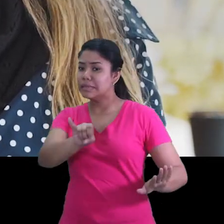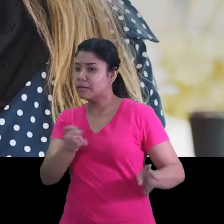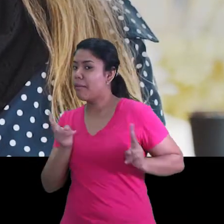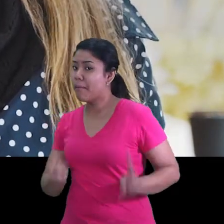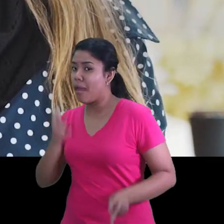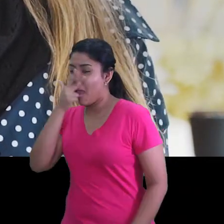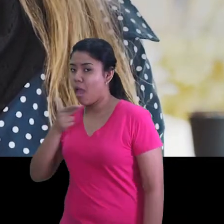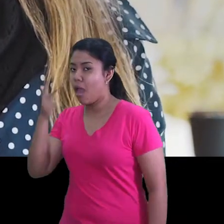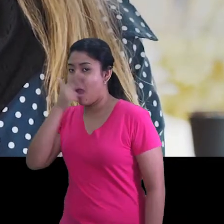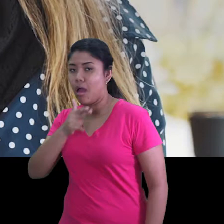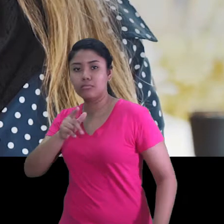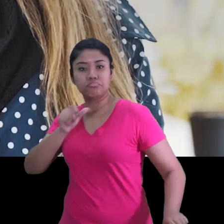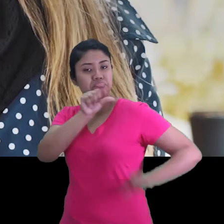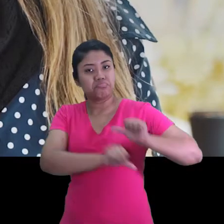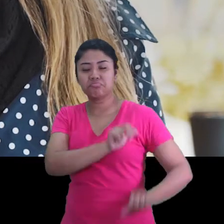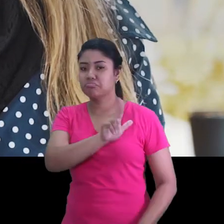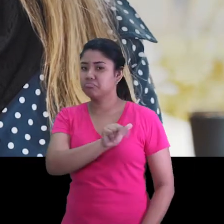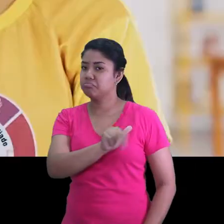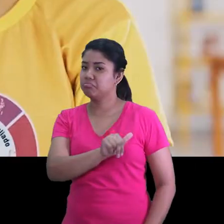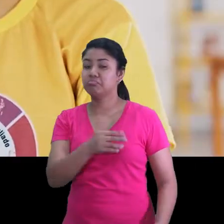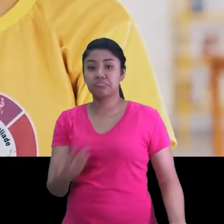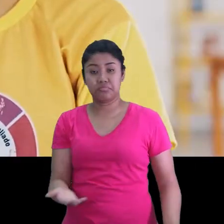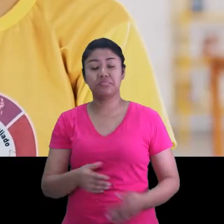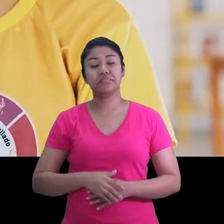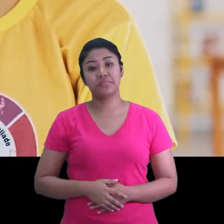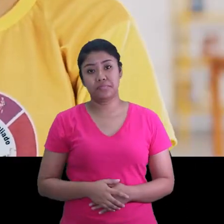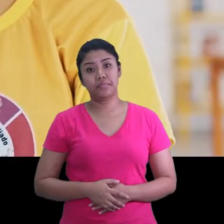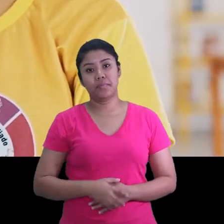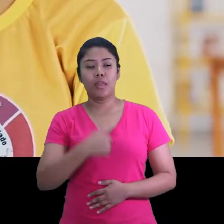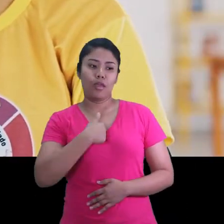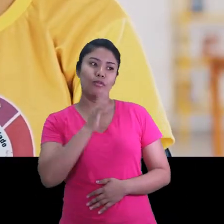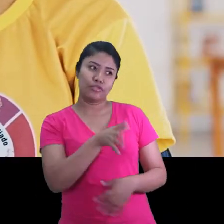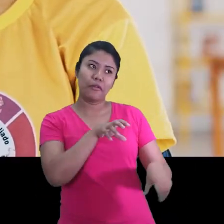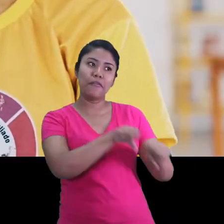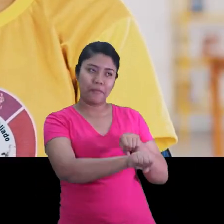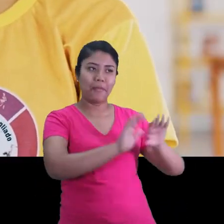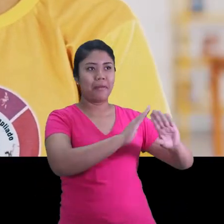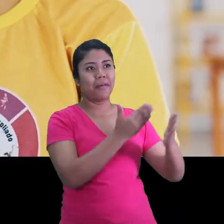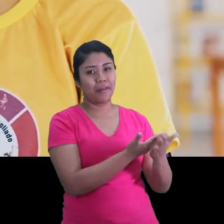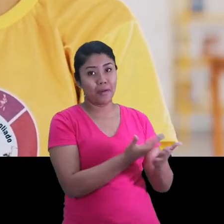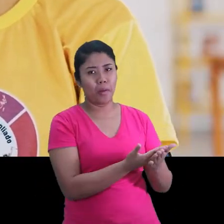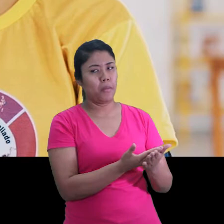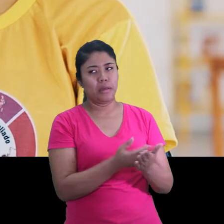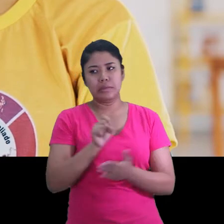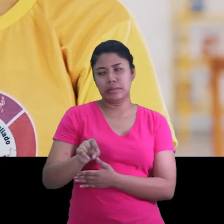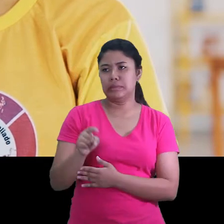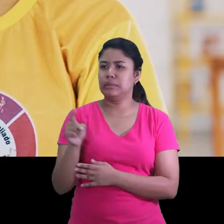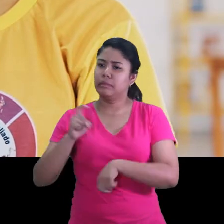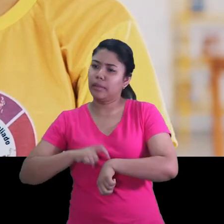ter diferença nenhuma se a gente fizer tudo igual sempre. Não vou mais estudar aqui, não vou fazer mais parte, mas sempre que eu puder eu vou